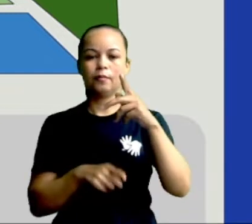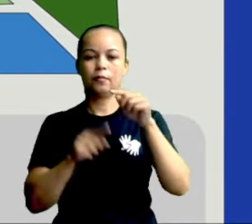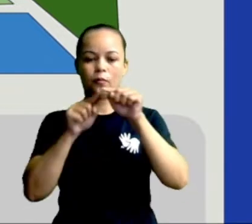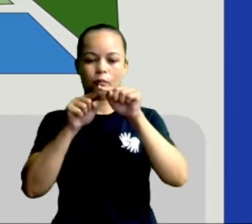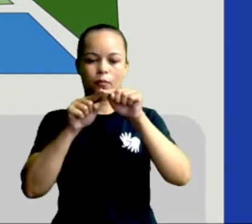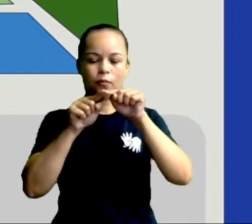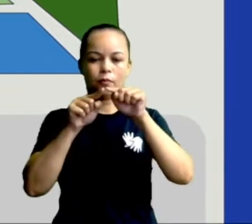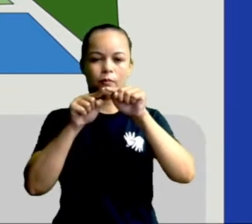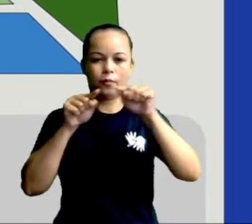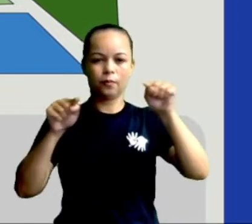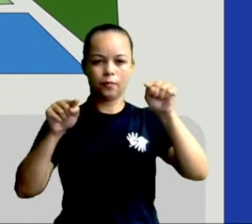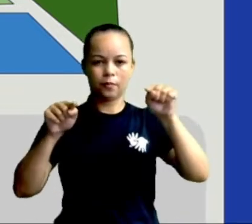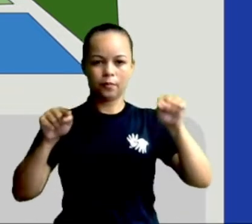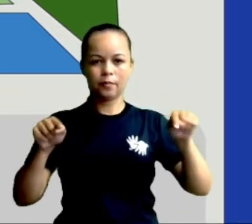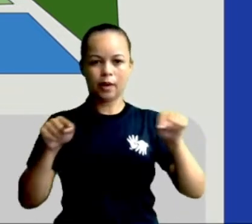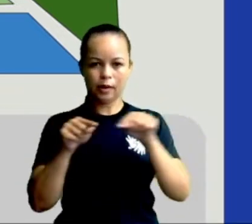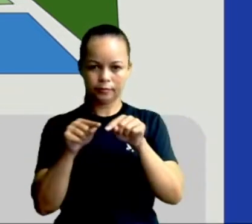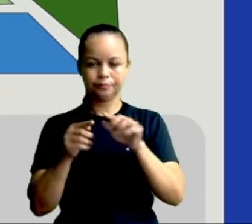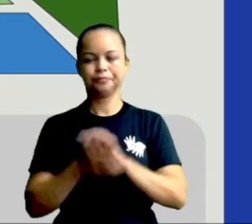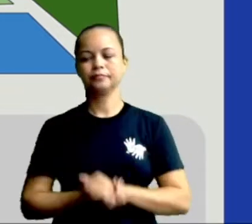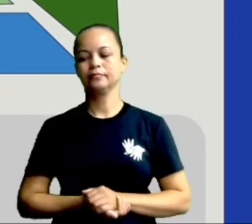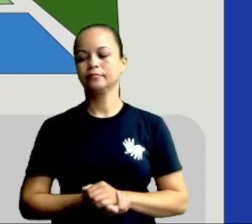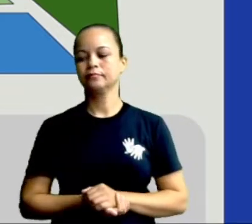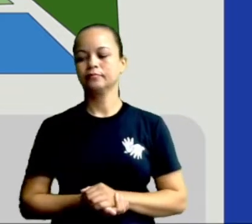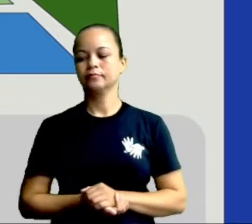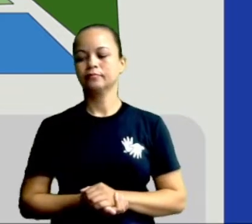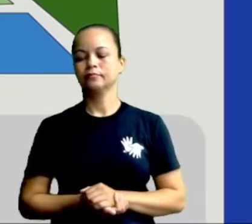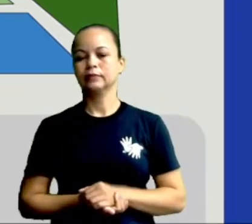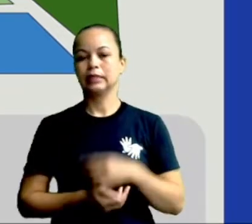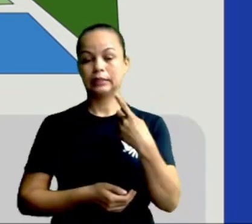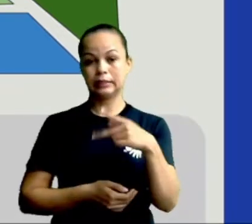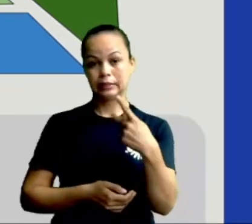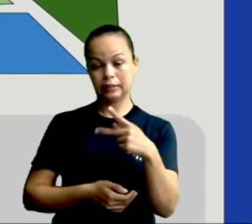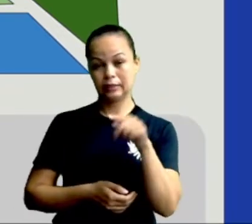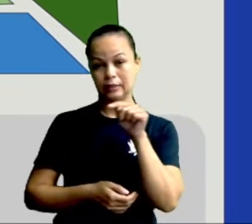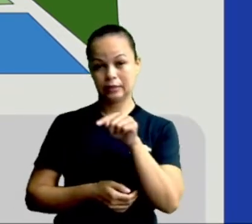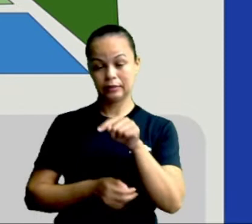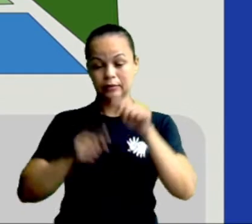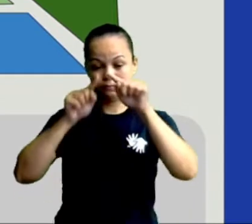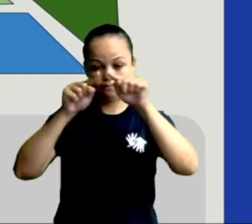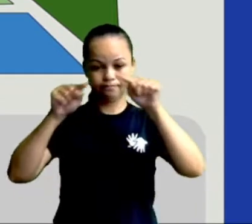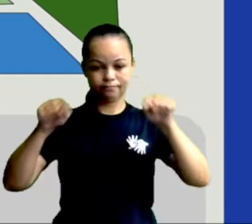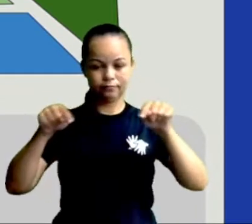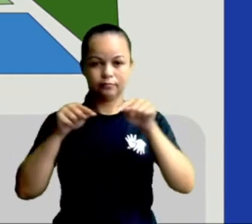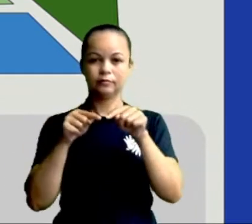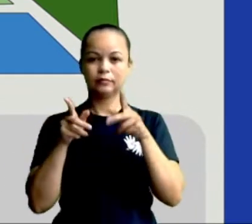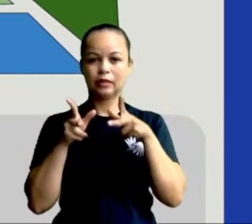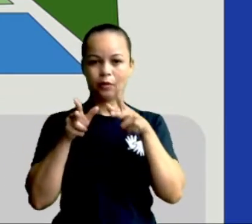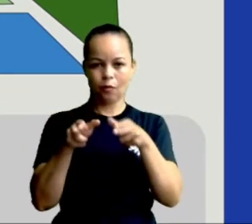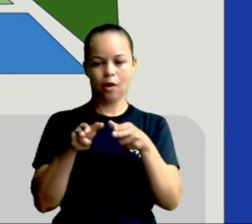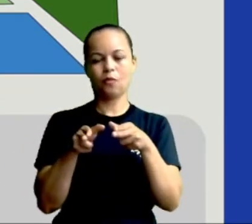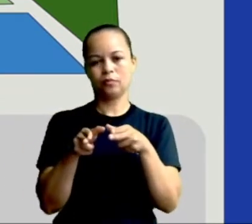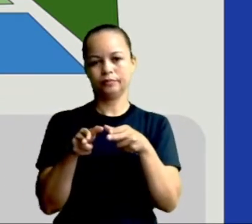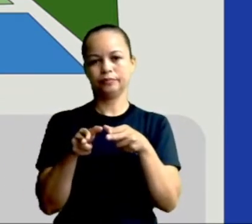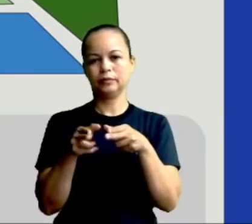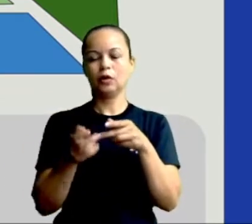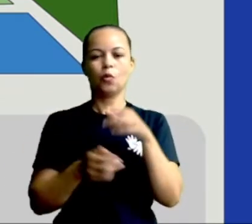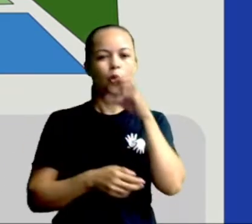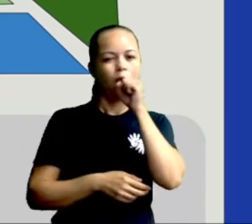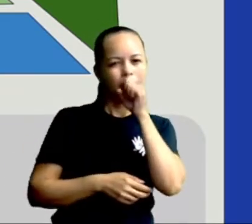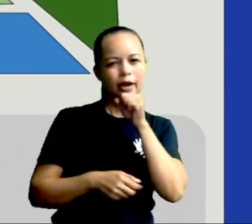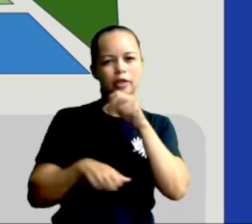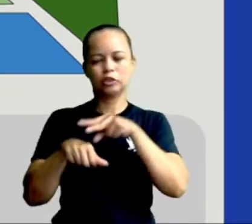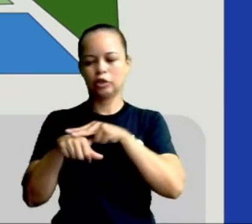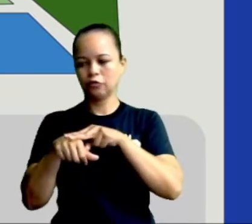pode observar que, na realidade, esses triângulos que têm a mesma medida aí, né, o laranja